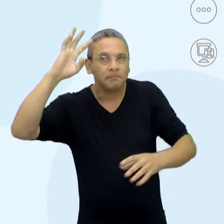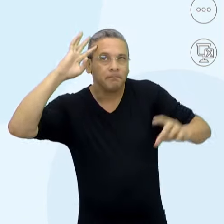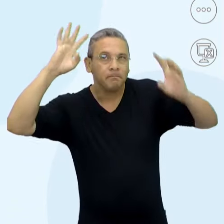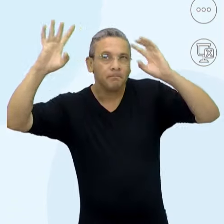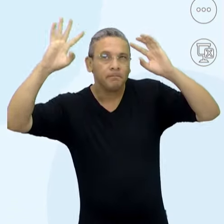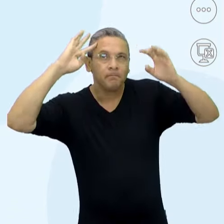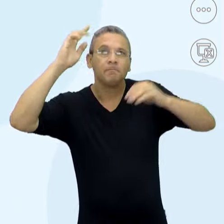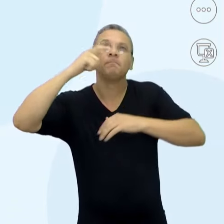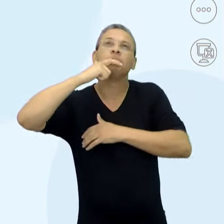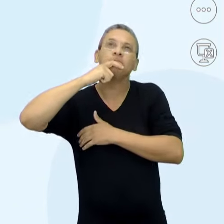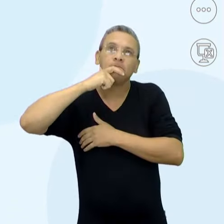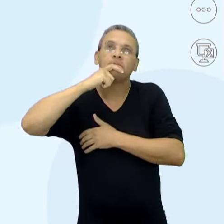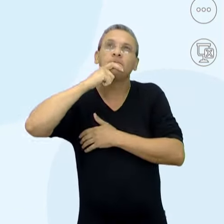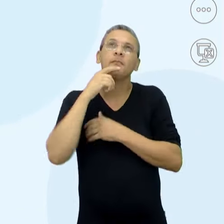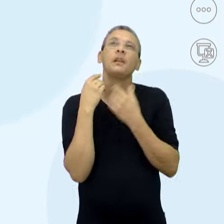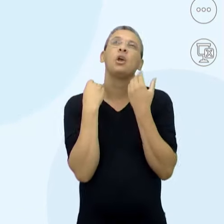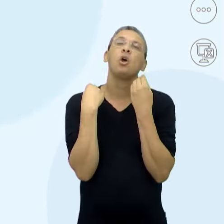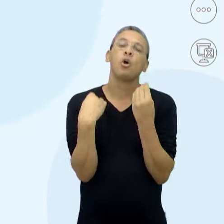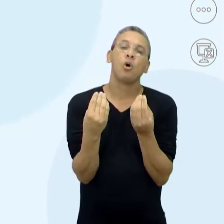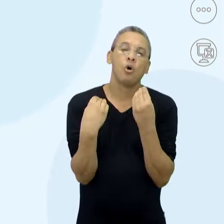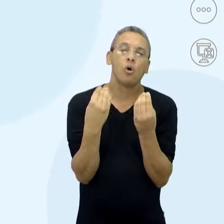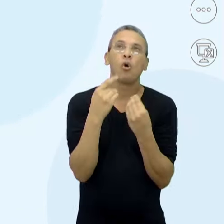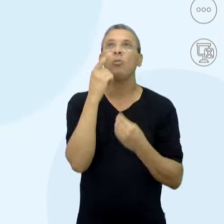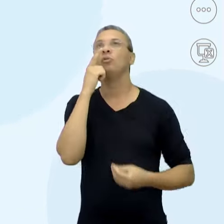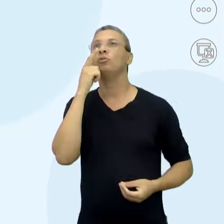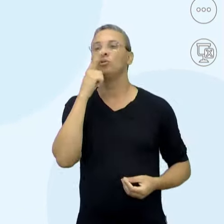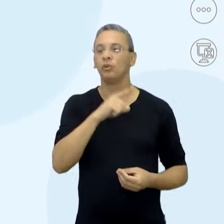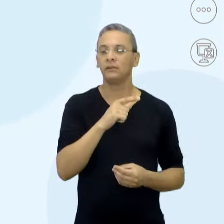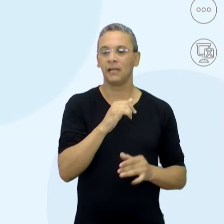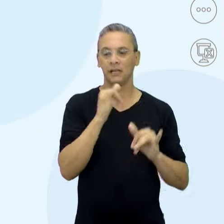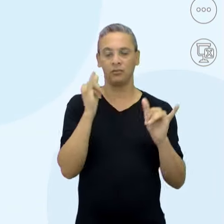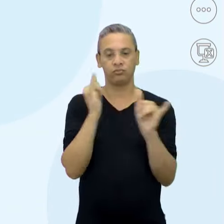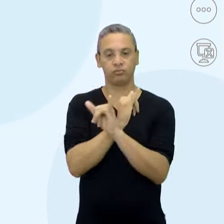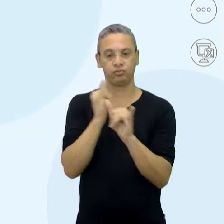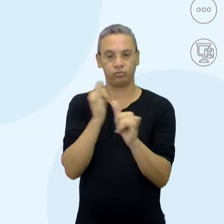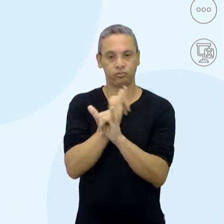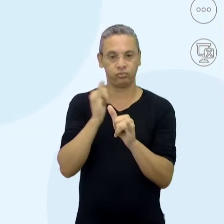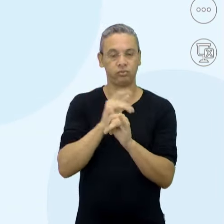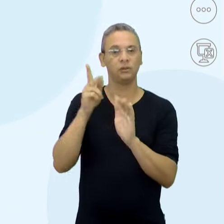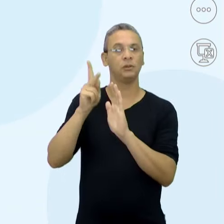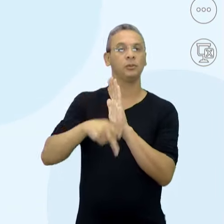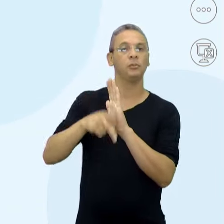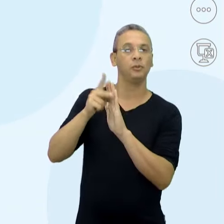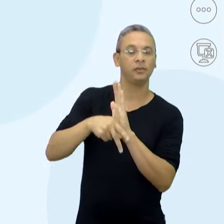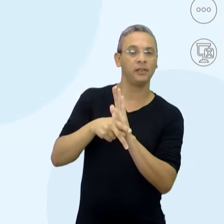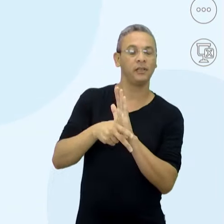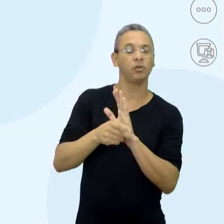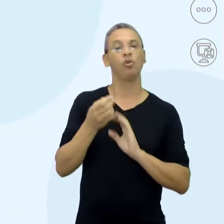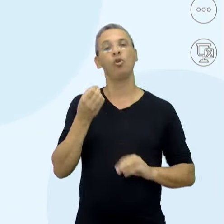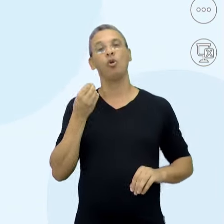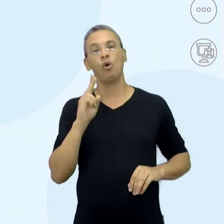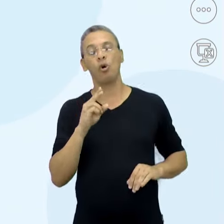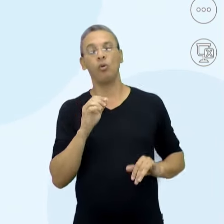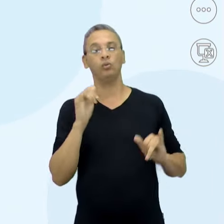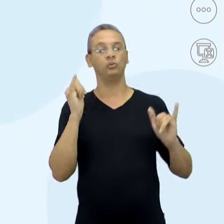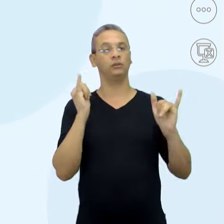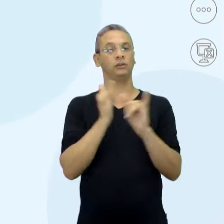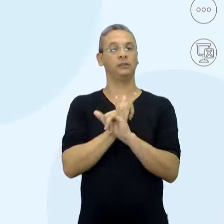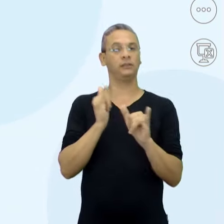pensar como é que a gente vai obter energia para o nosso projeto, ou se a energia é